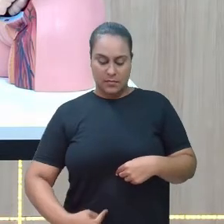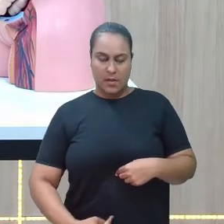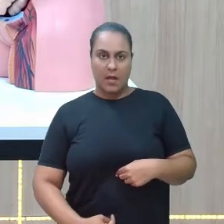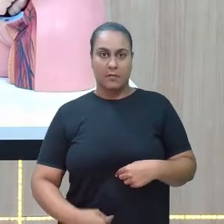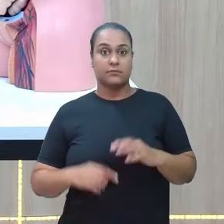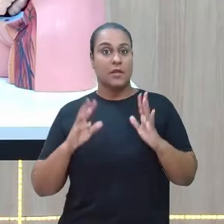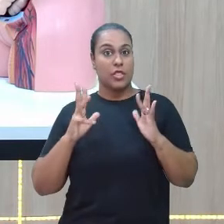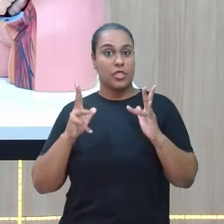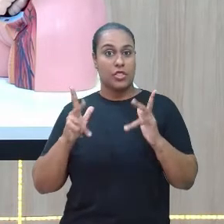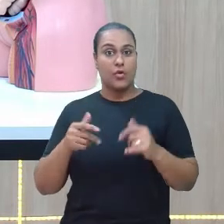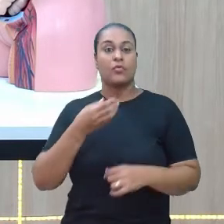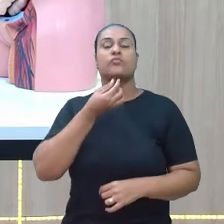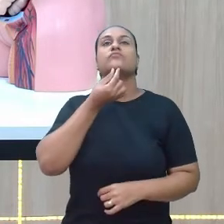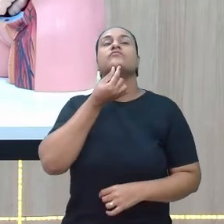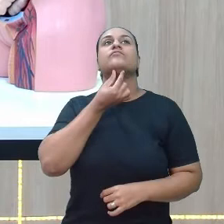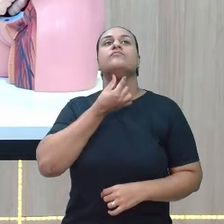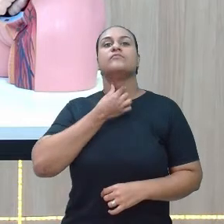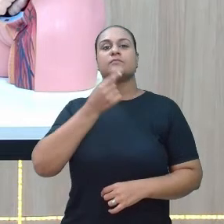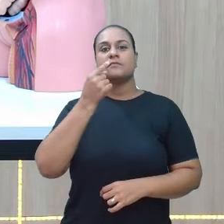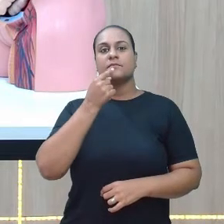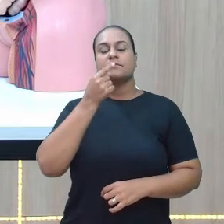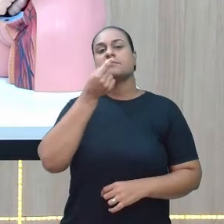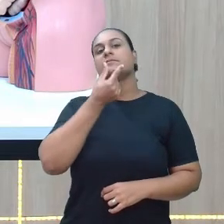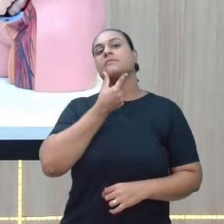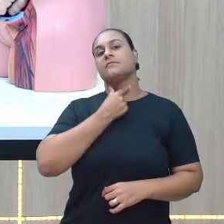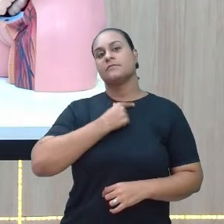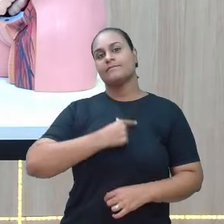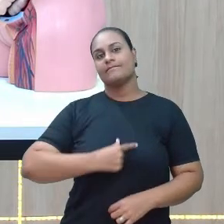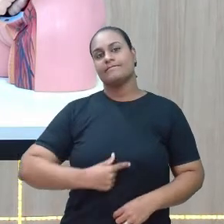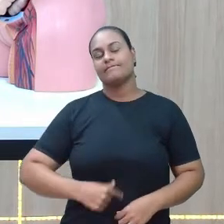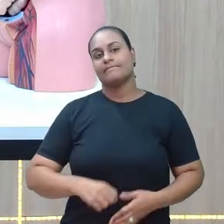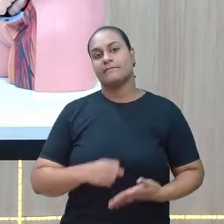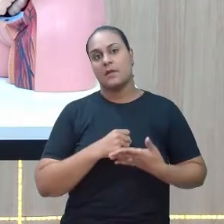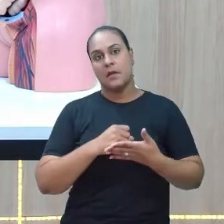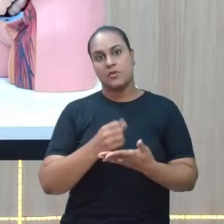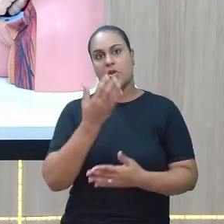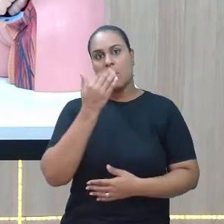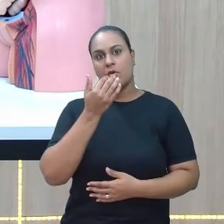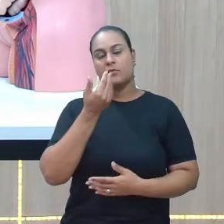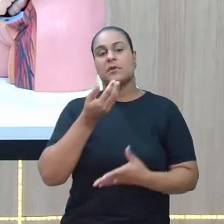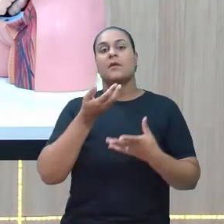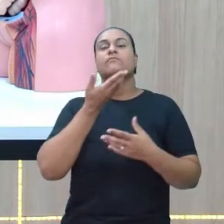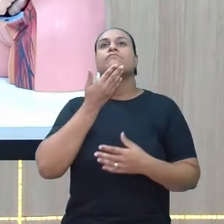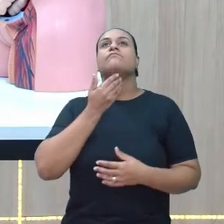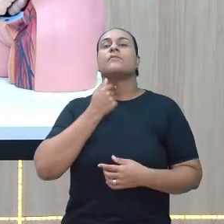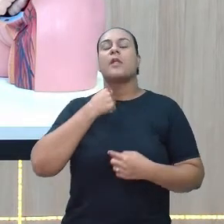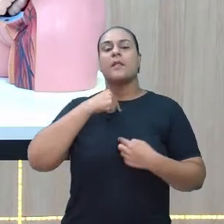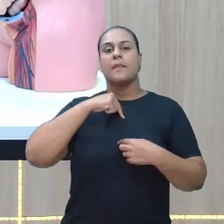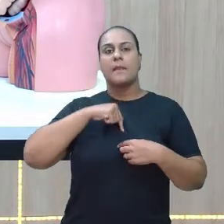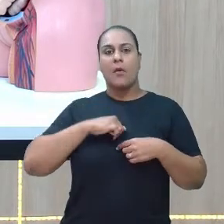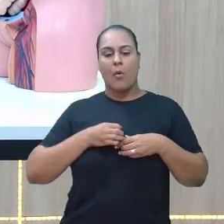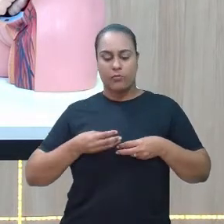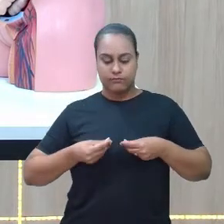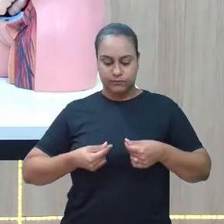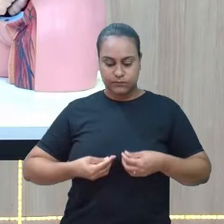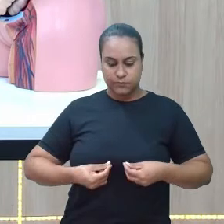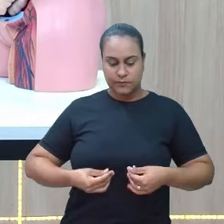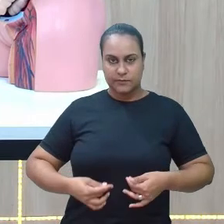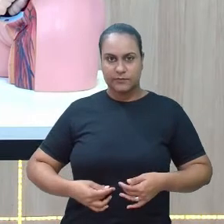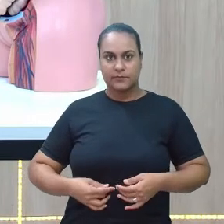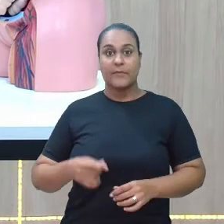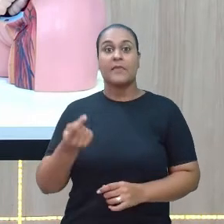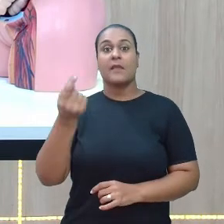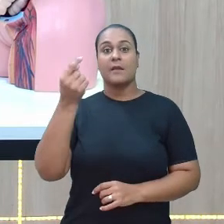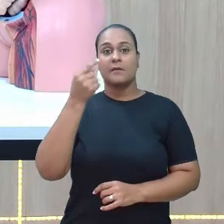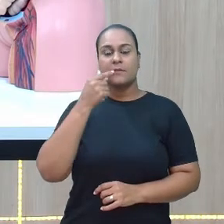órgãos compõem o tubo digestório e ajudam na digestão. Cada um desses